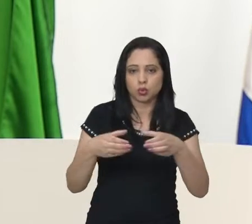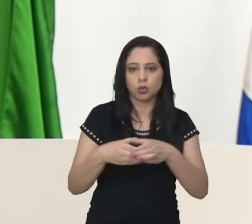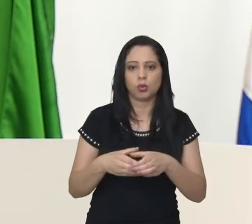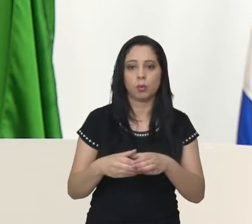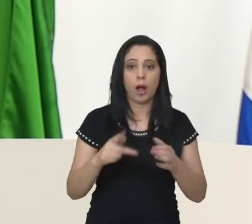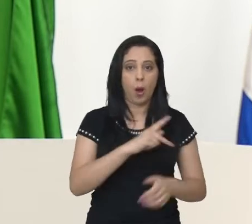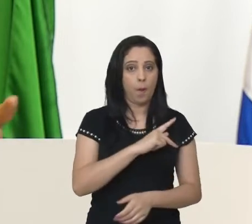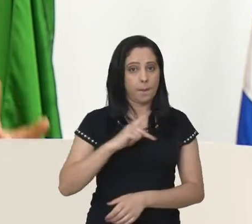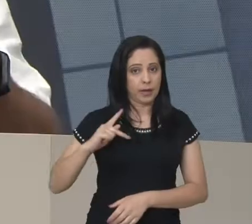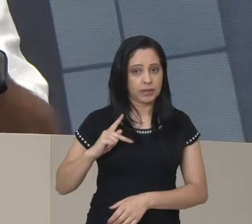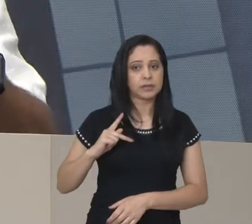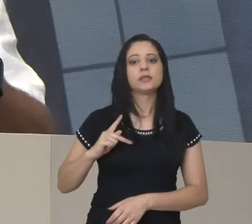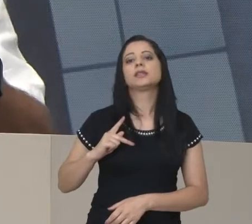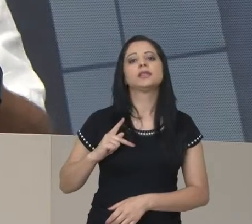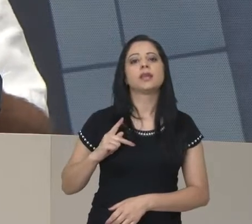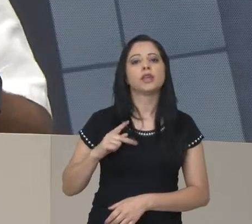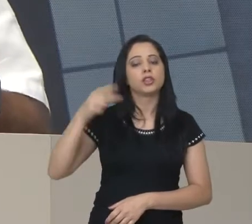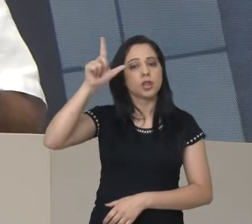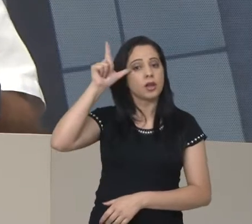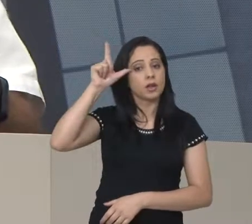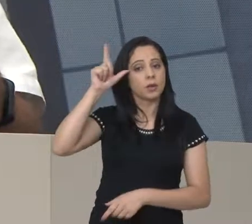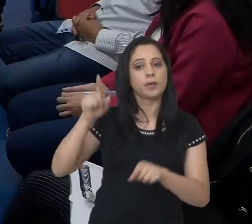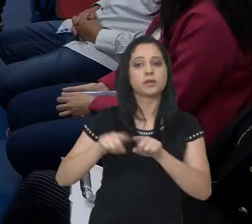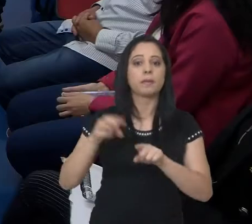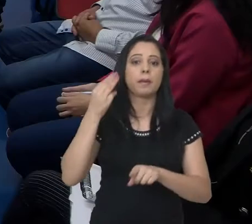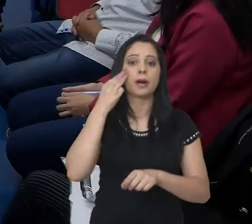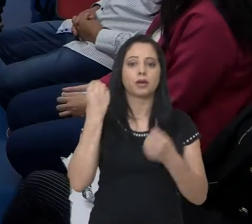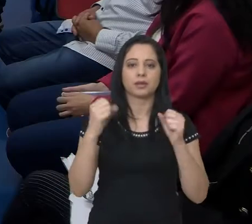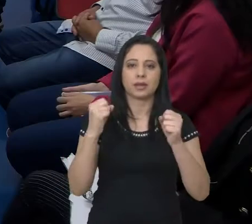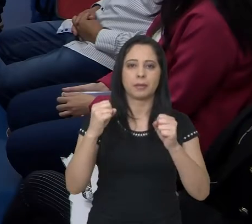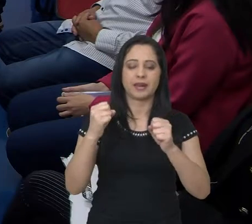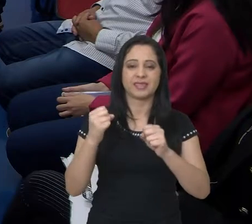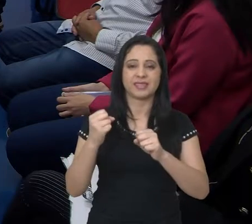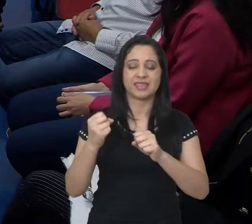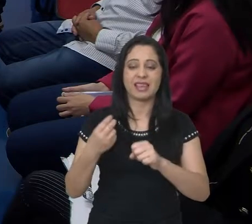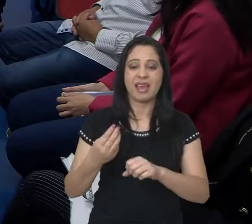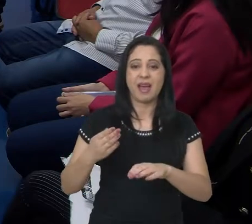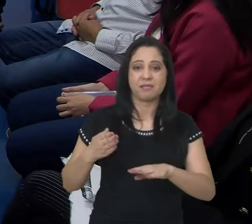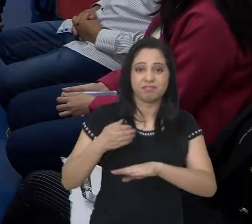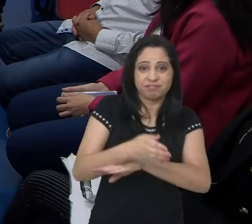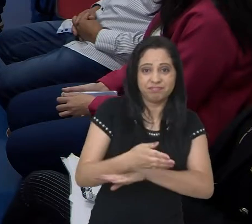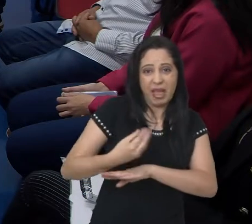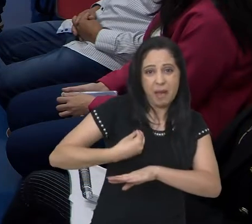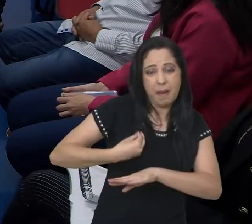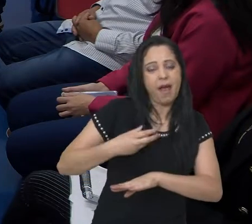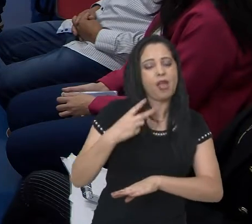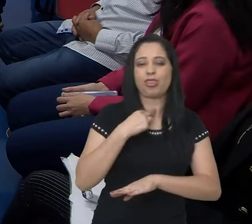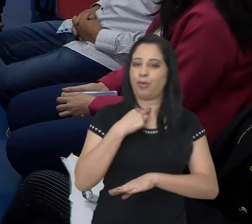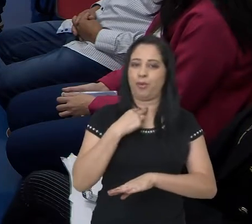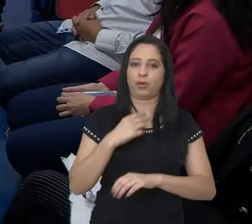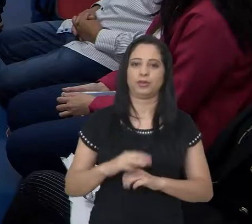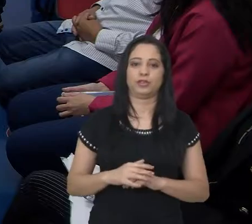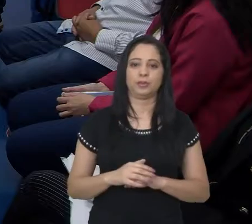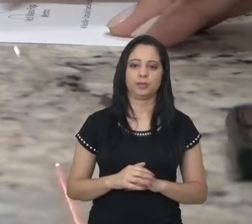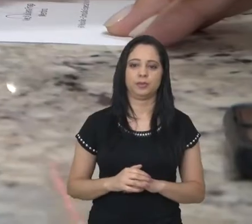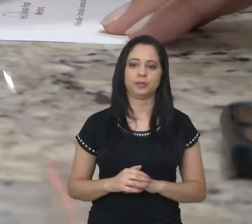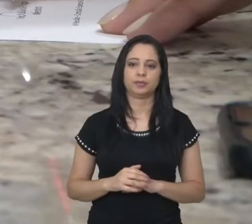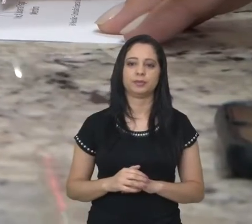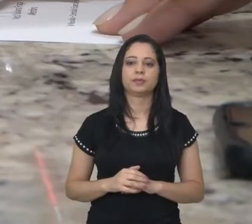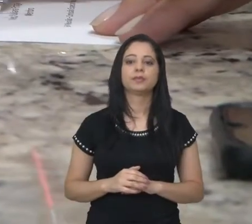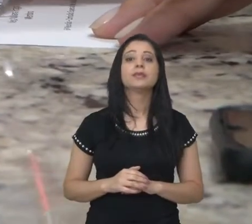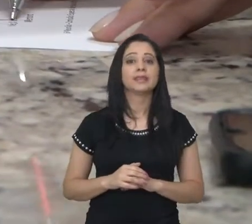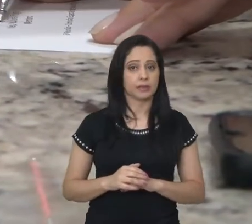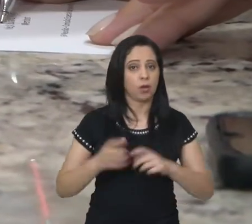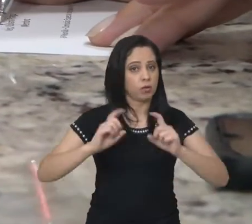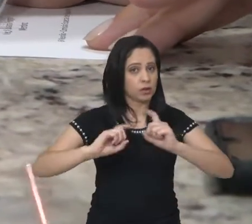presidente, Lino Bispo, e o relator, Marcão da Academia, não puderam comparecer, mas apresentaram justificativas.